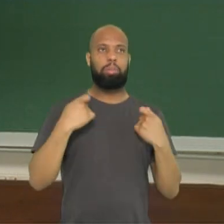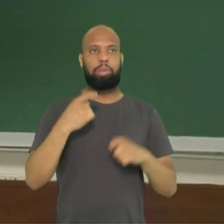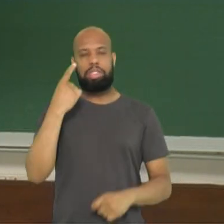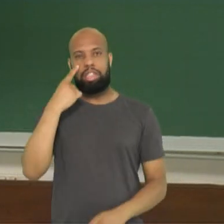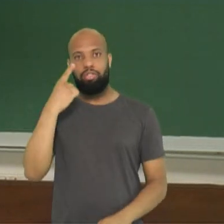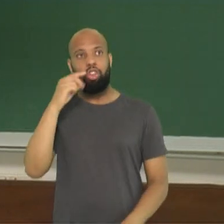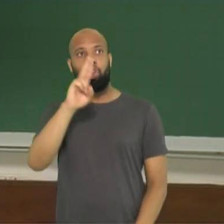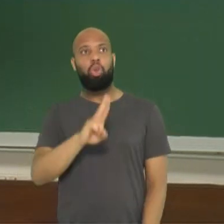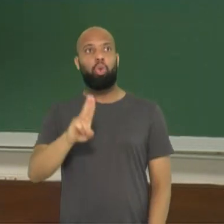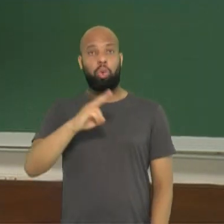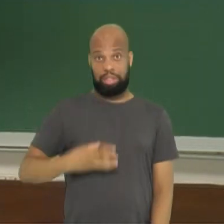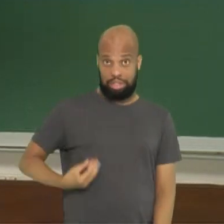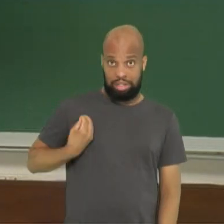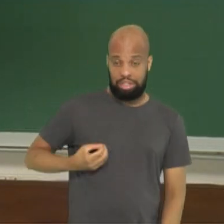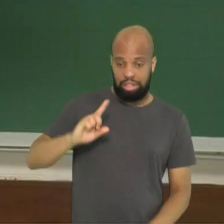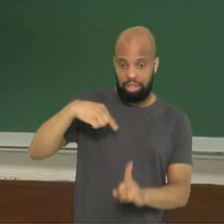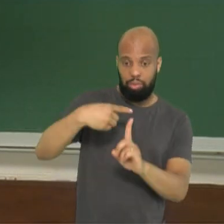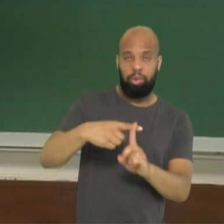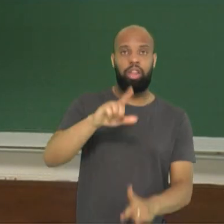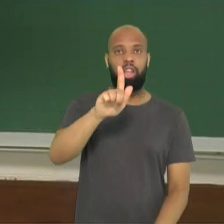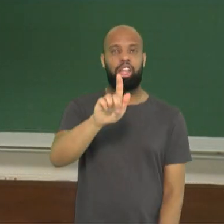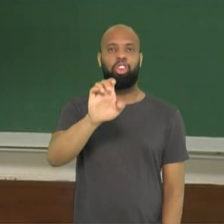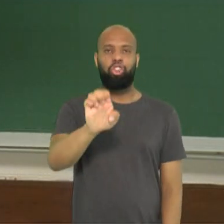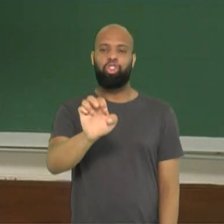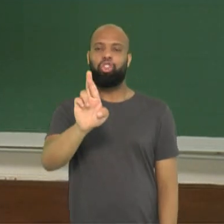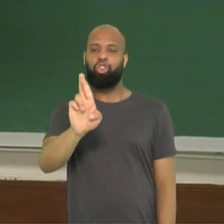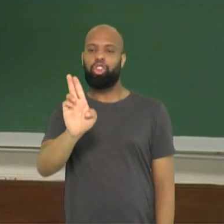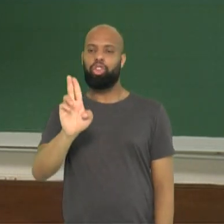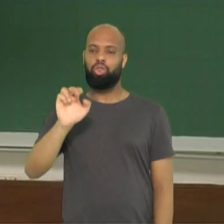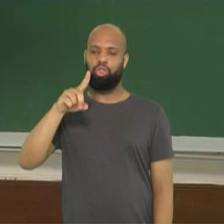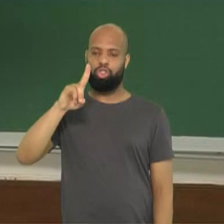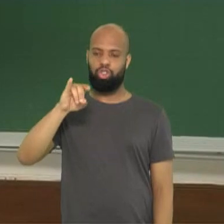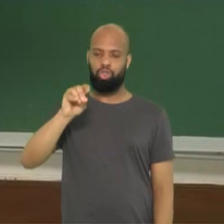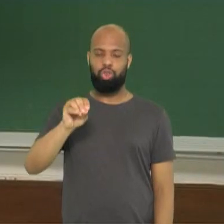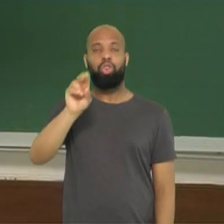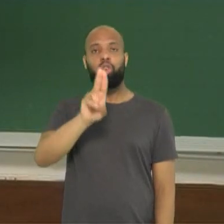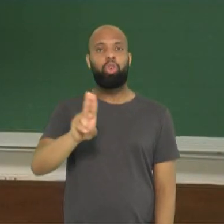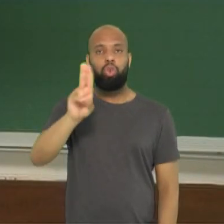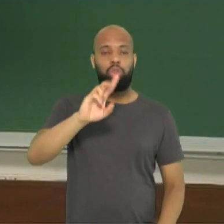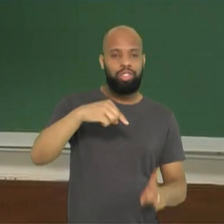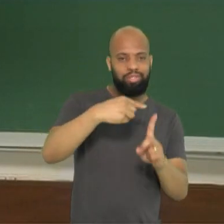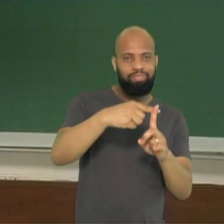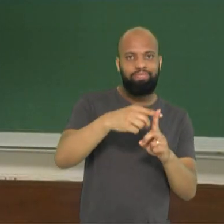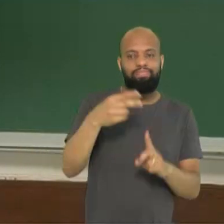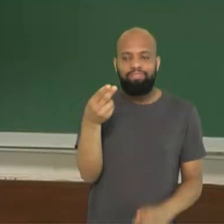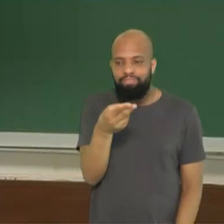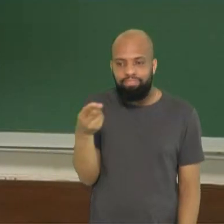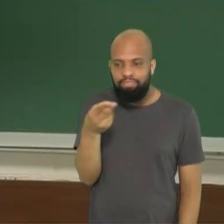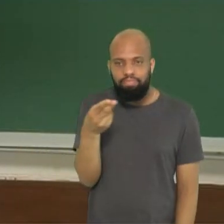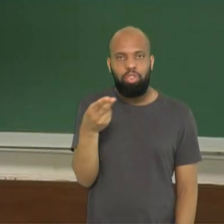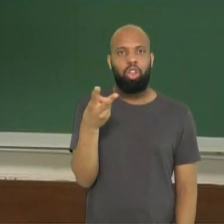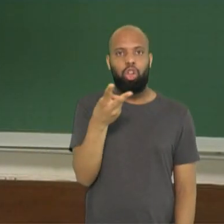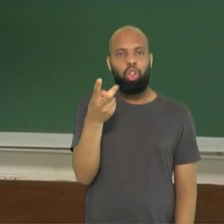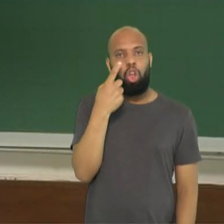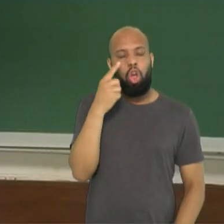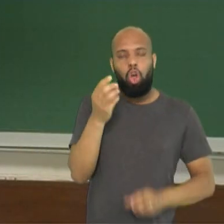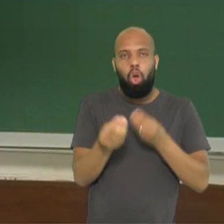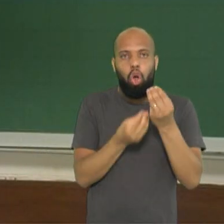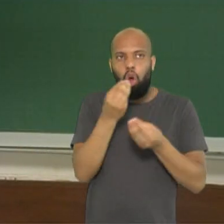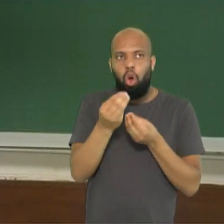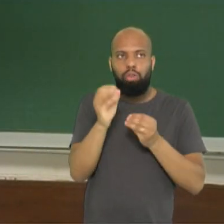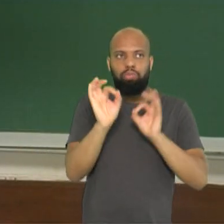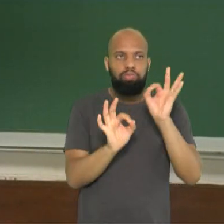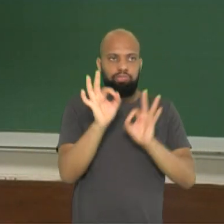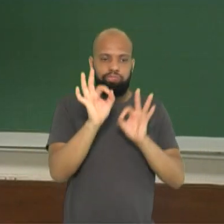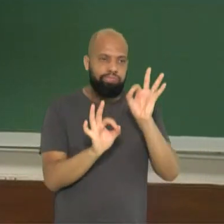vai completar igual nós fizemos nas atividades anteriores, vai utilizar o verbo estar e mais o verbo ir, que está aqui